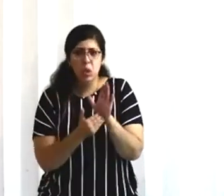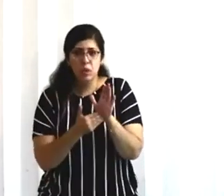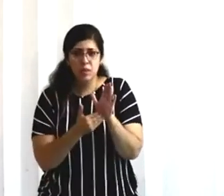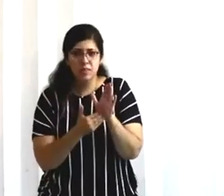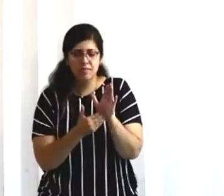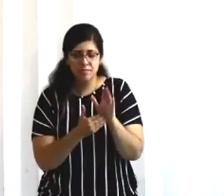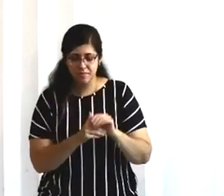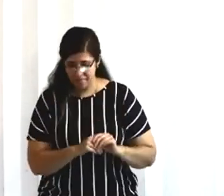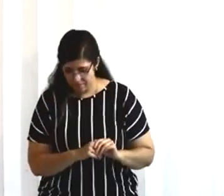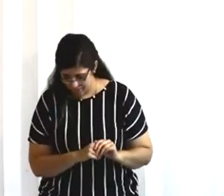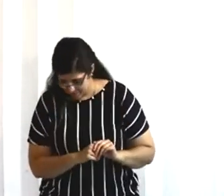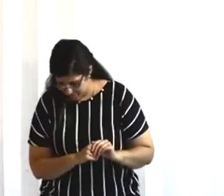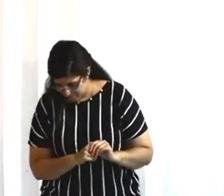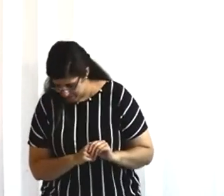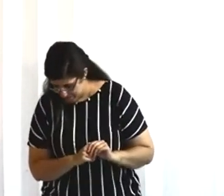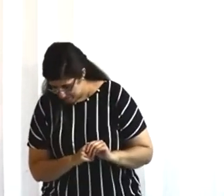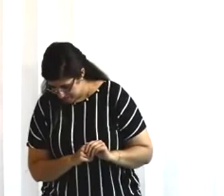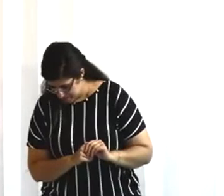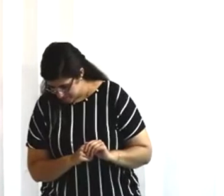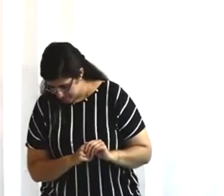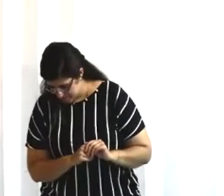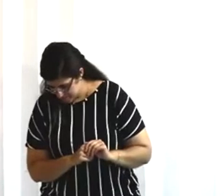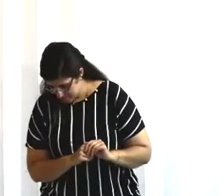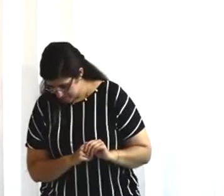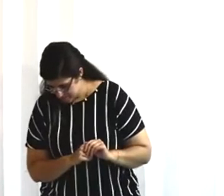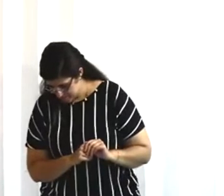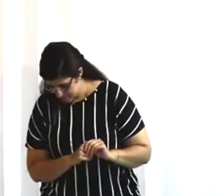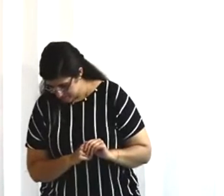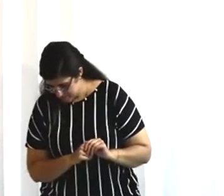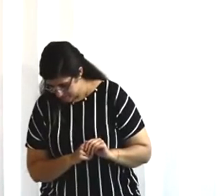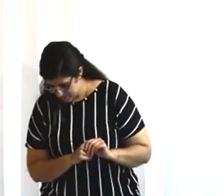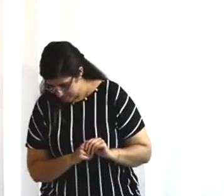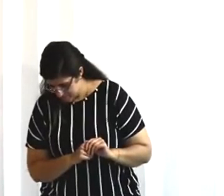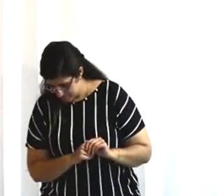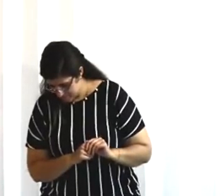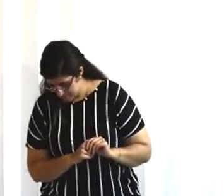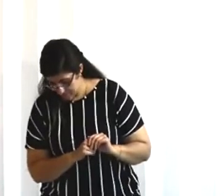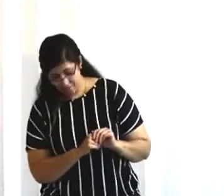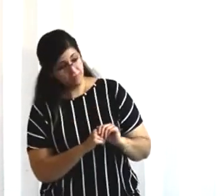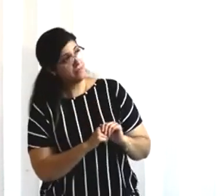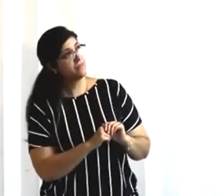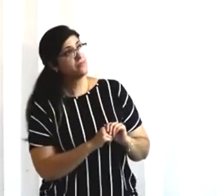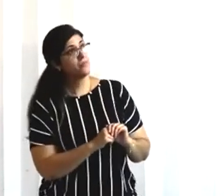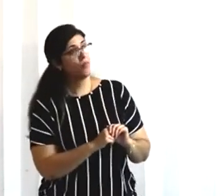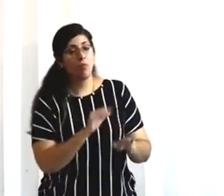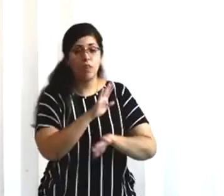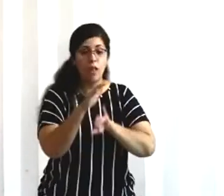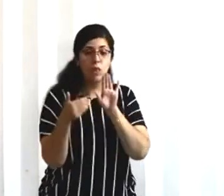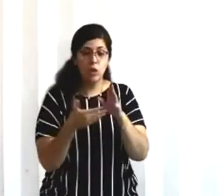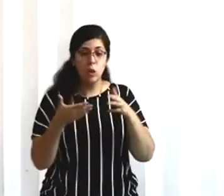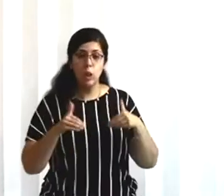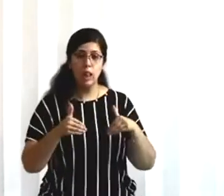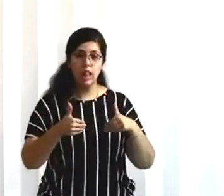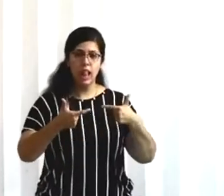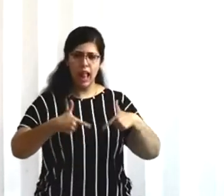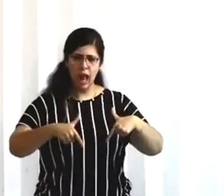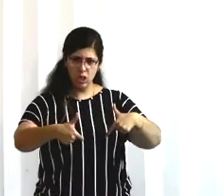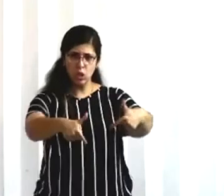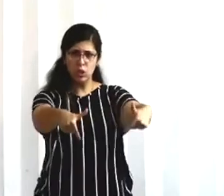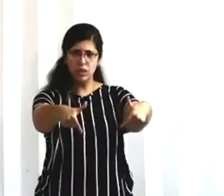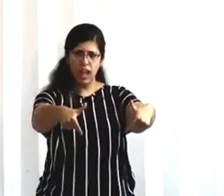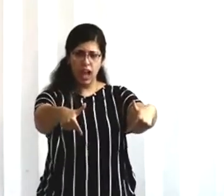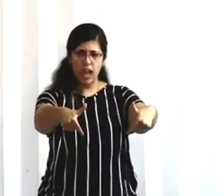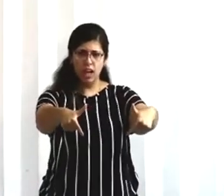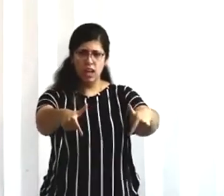no tumulto da batalha, e toda veste revolvida em sangue serão queimadas, servirão de pastos ao fogo. Ou